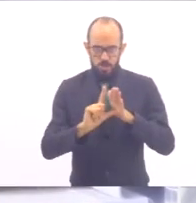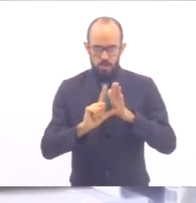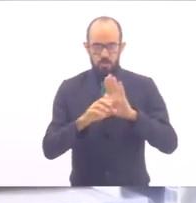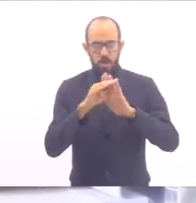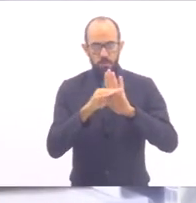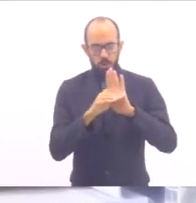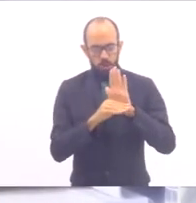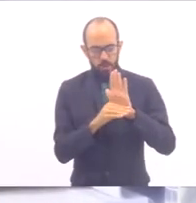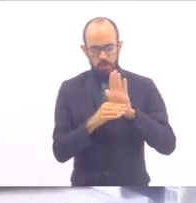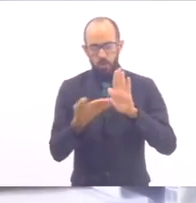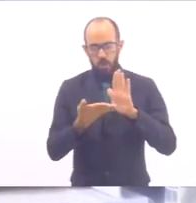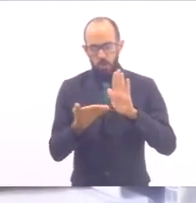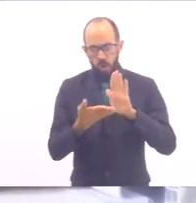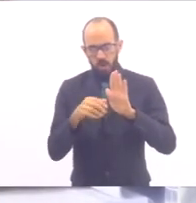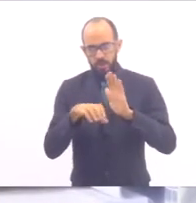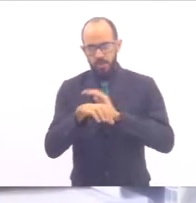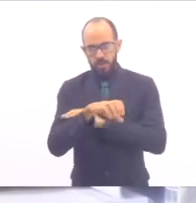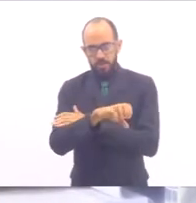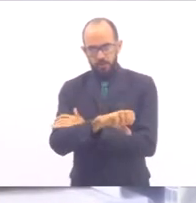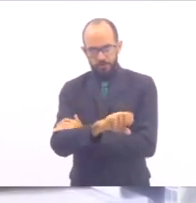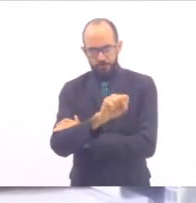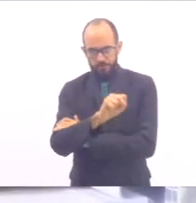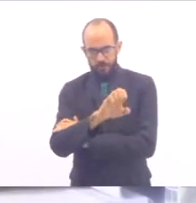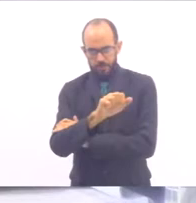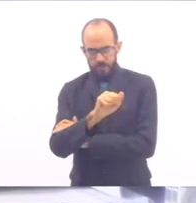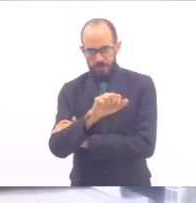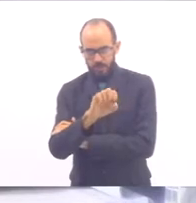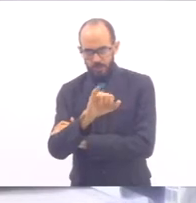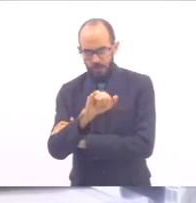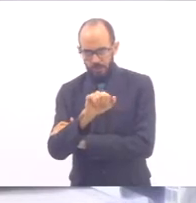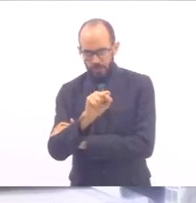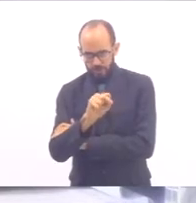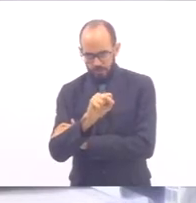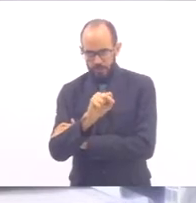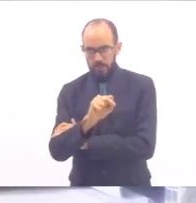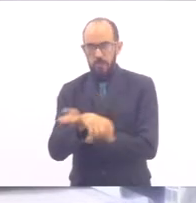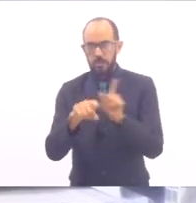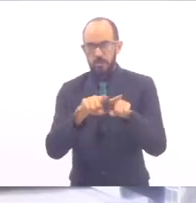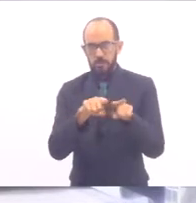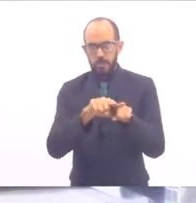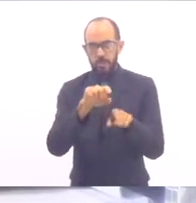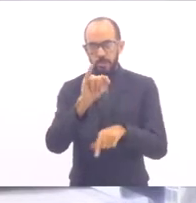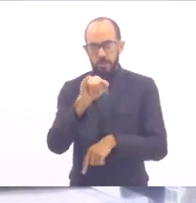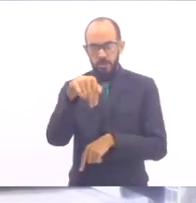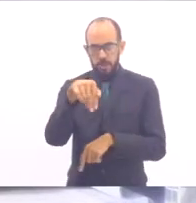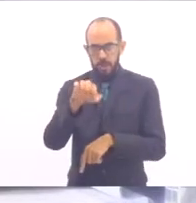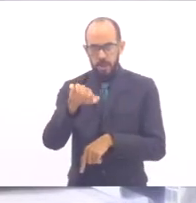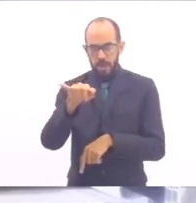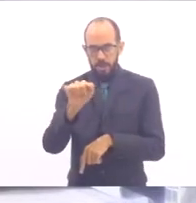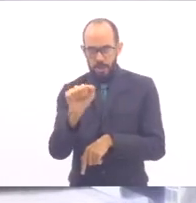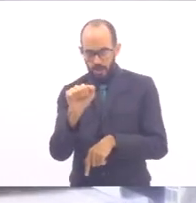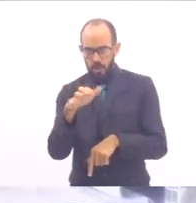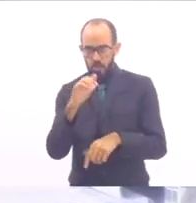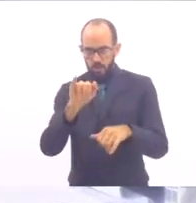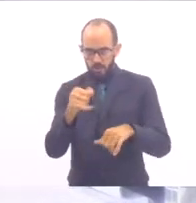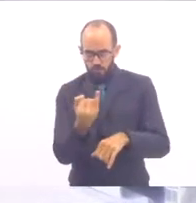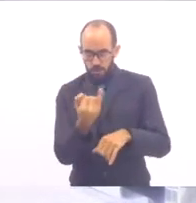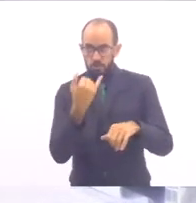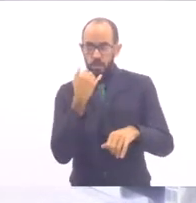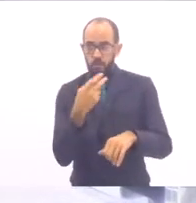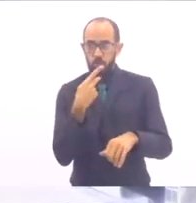a palavra é da CEA e do INEA, naturalmente. Mas, antes disso, quero só lhe dar uma informação e aproveito para dar para todos, que é o